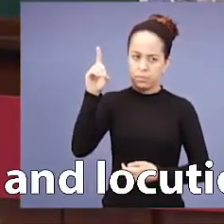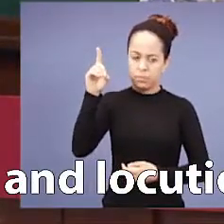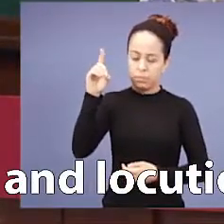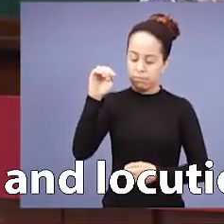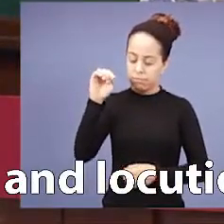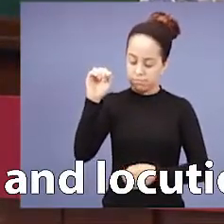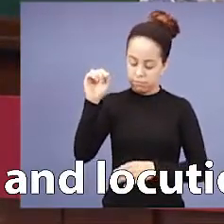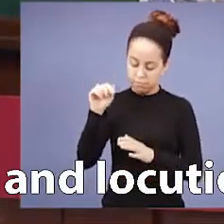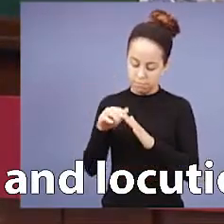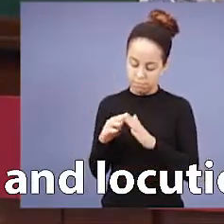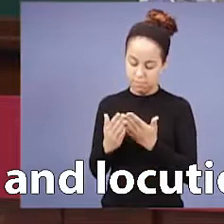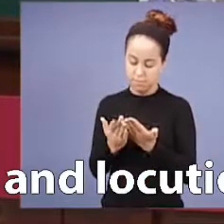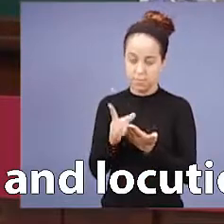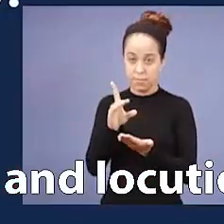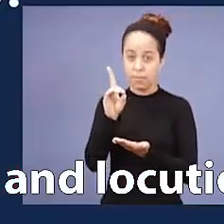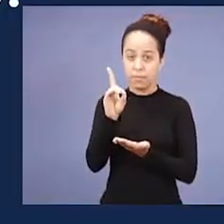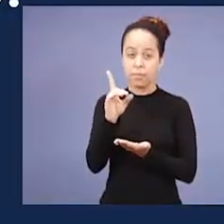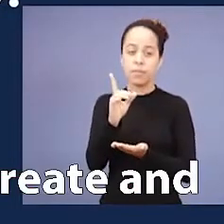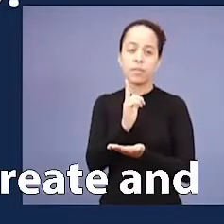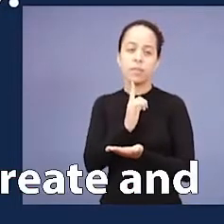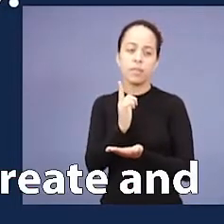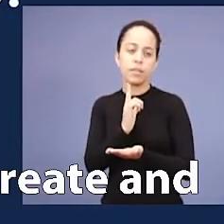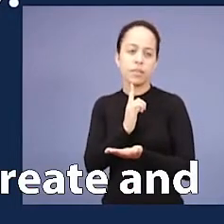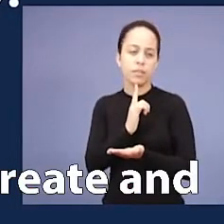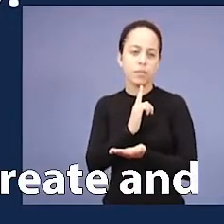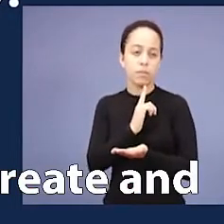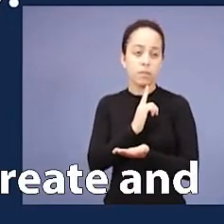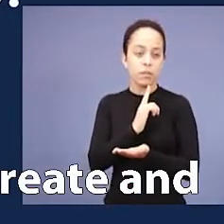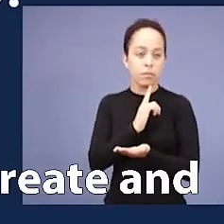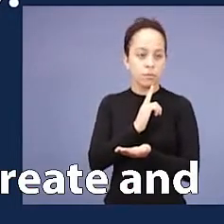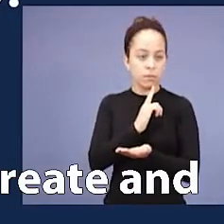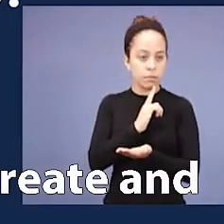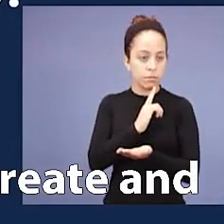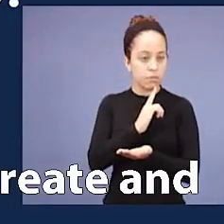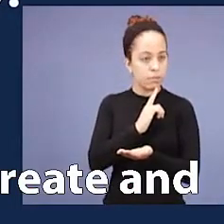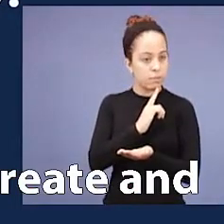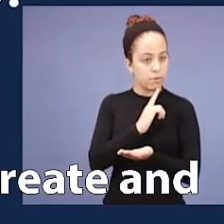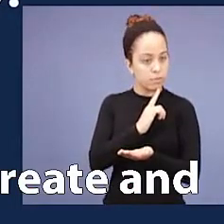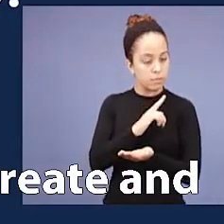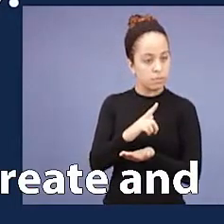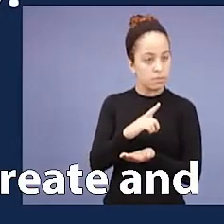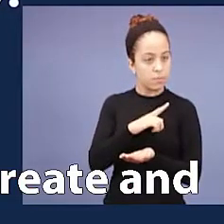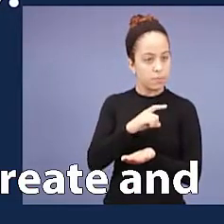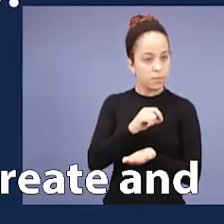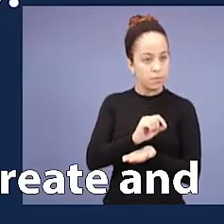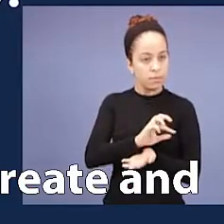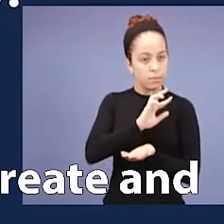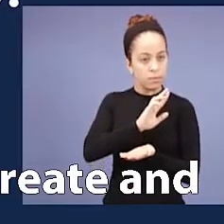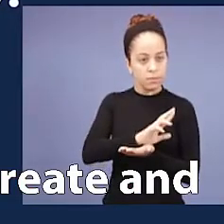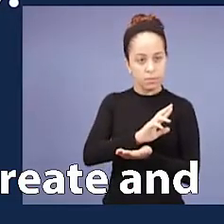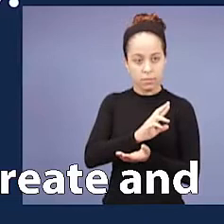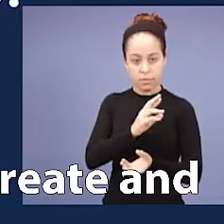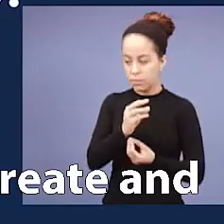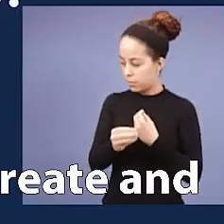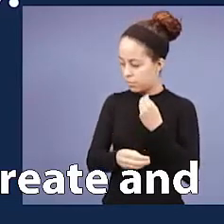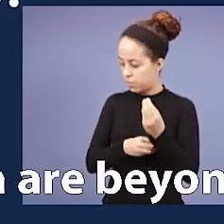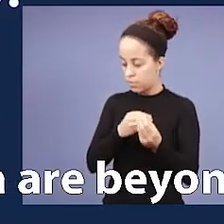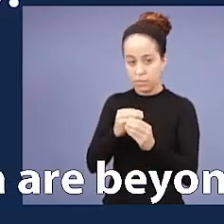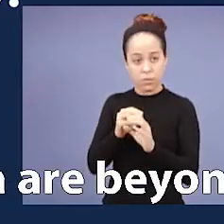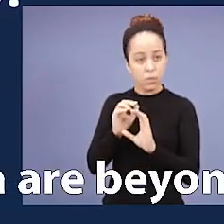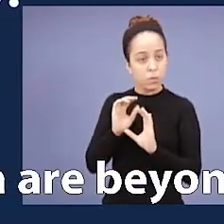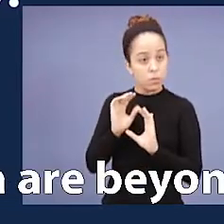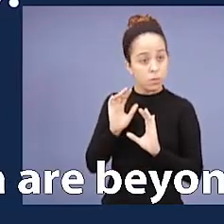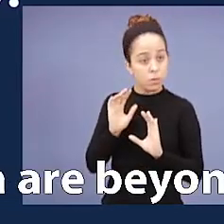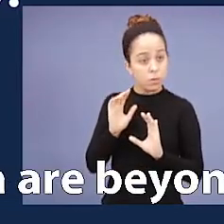criar vozes e locuções suscita formas sinais e eventos que criam e